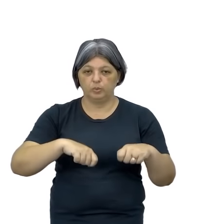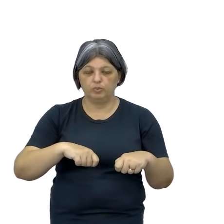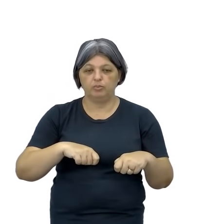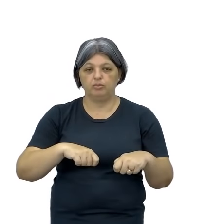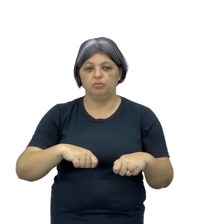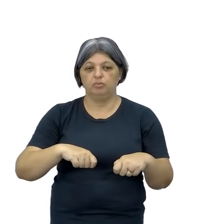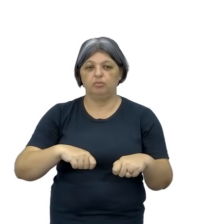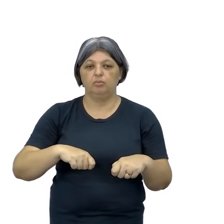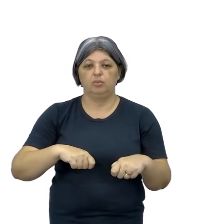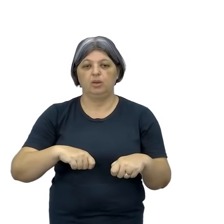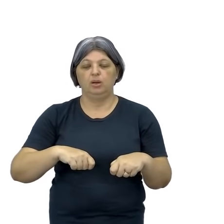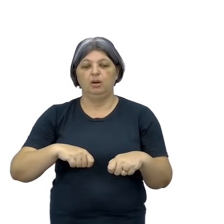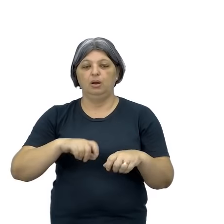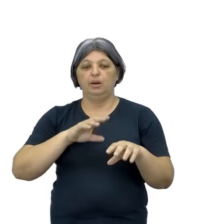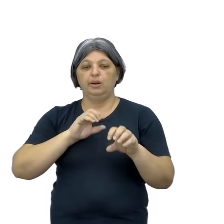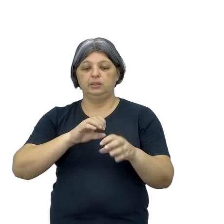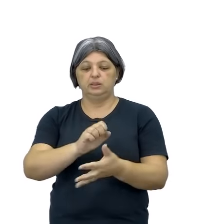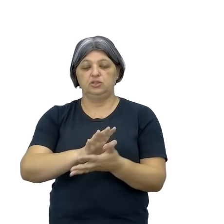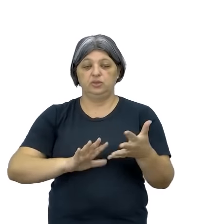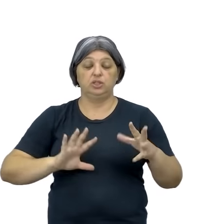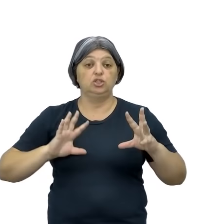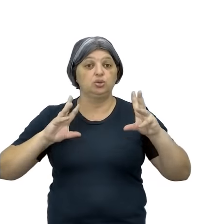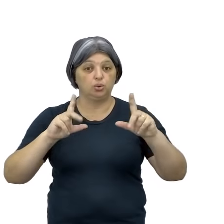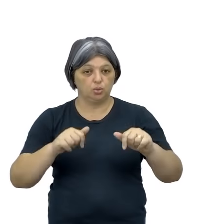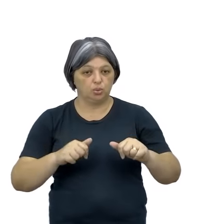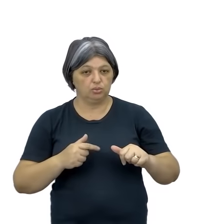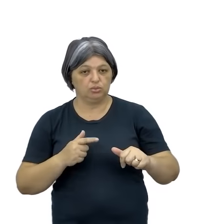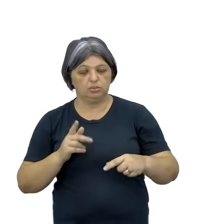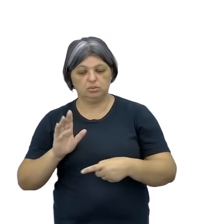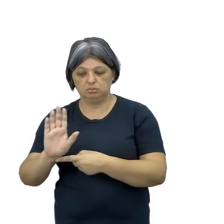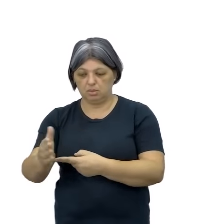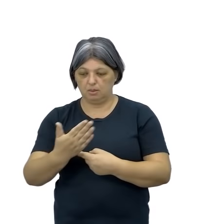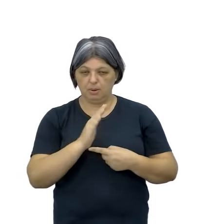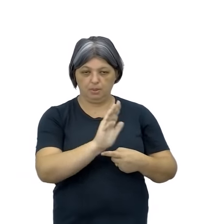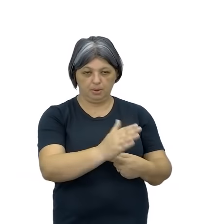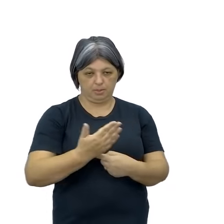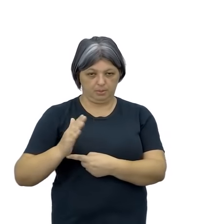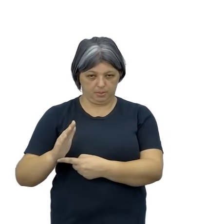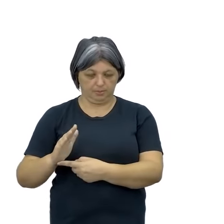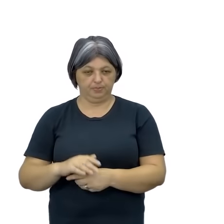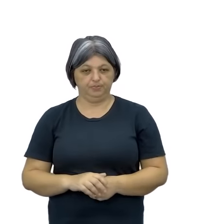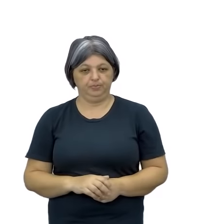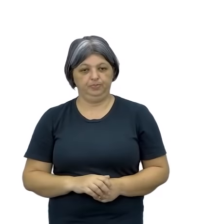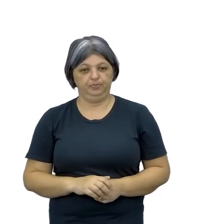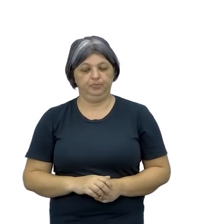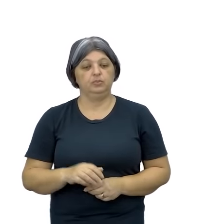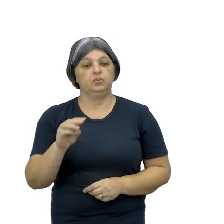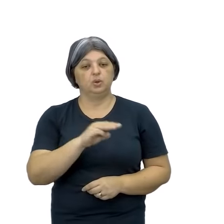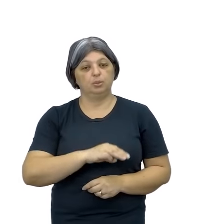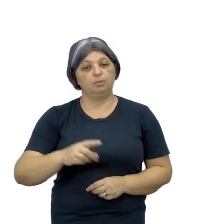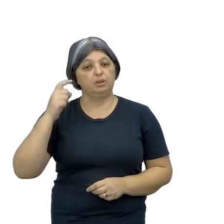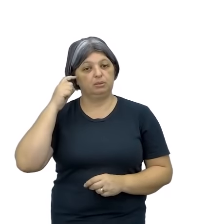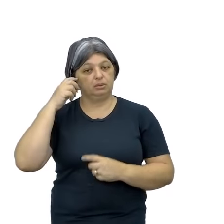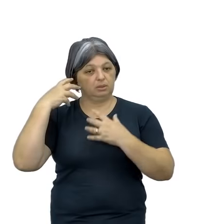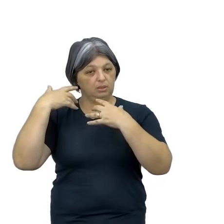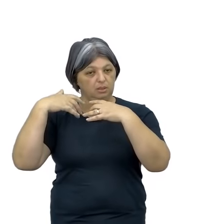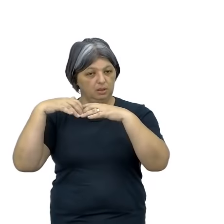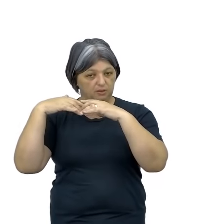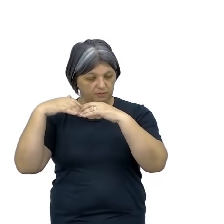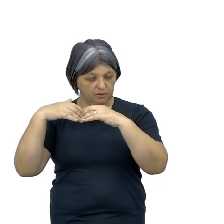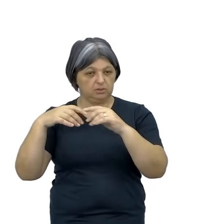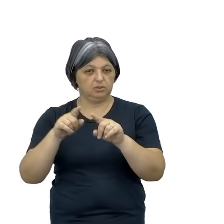estabelecer atividades em que todos possam ajudar uns aos outros, né? Então, no momento da reflexão também sobre as